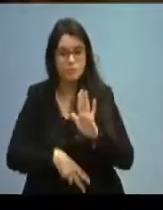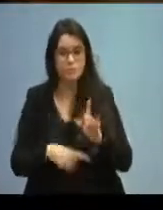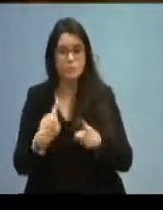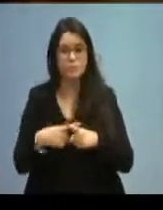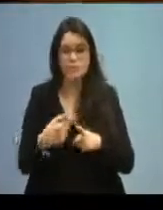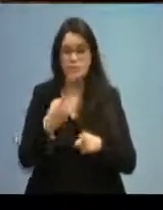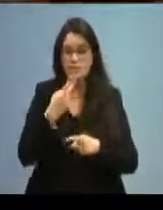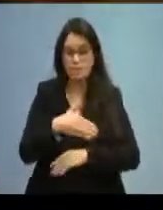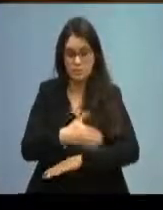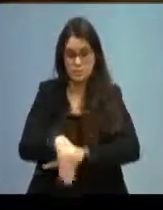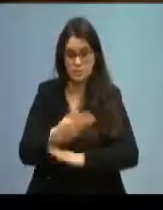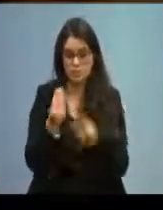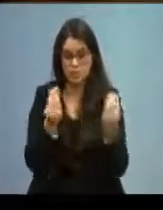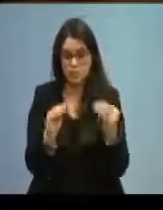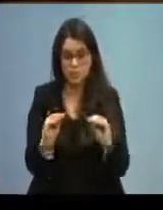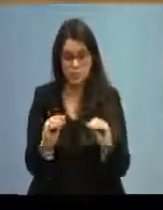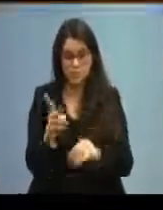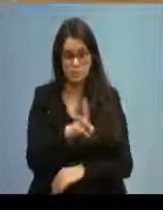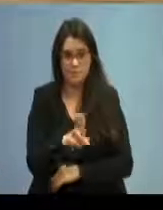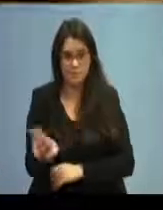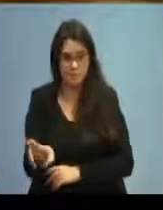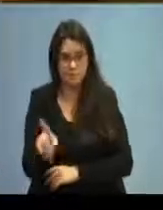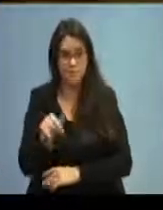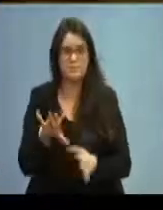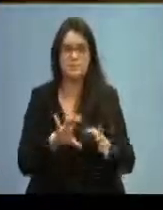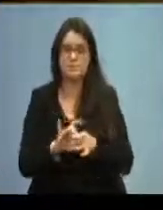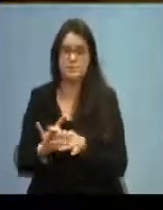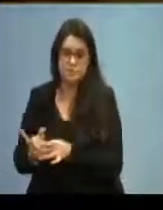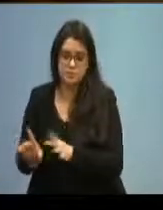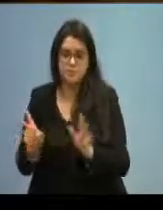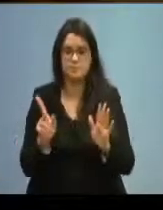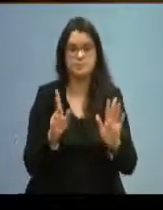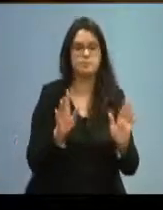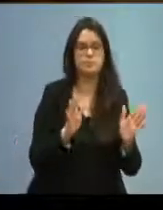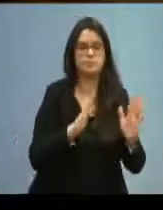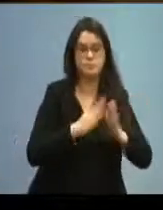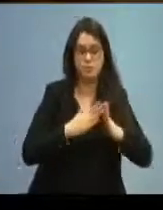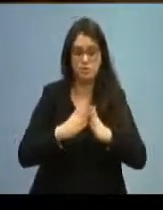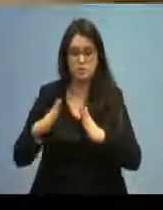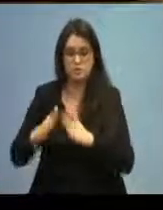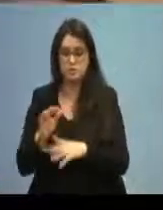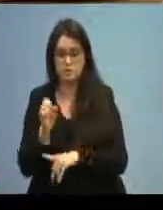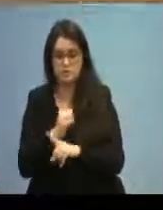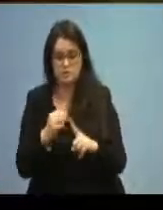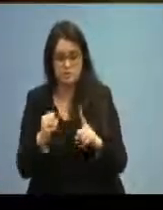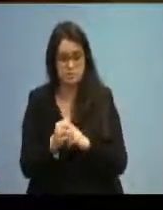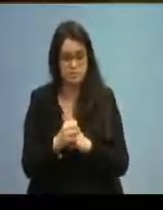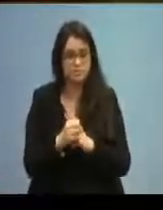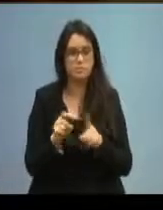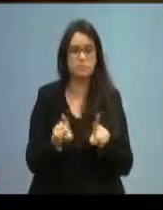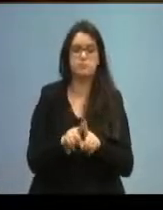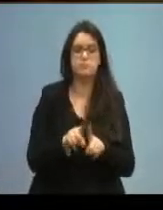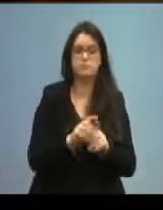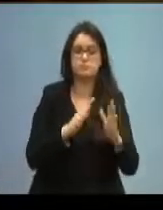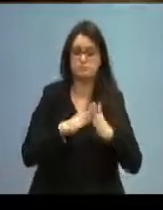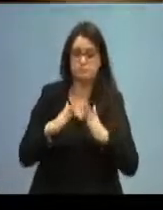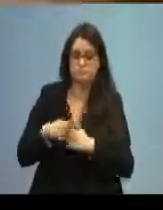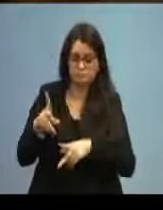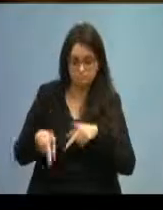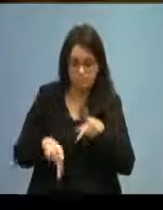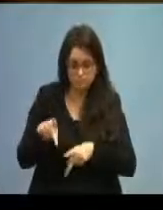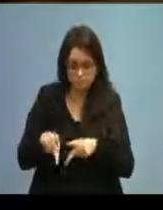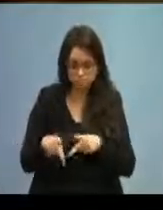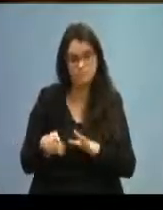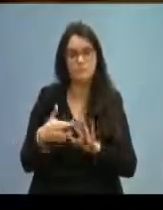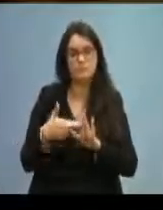vias públicas. É nesse contexto, é no contexto das habitações sociais, é no contexto das casas populares, é no contexto